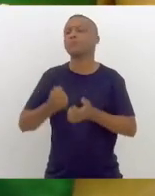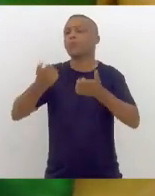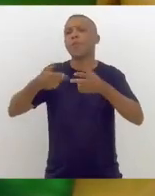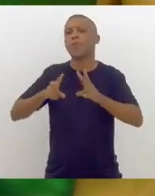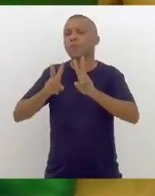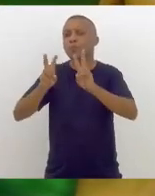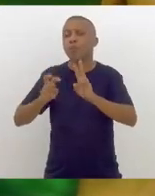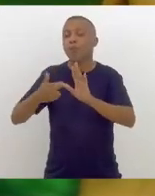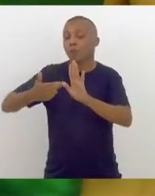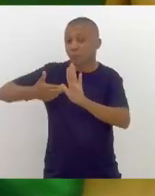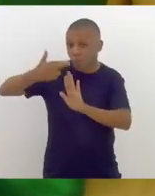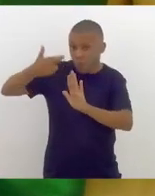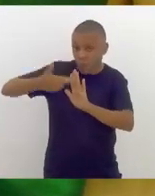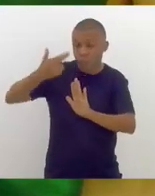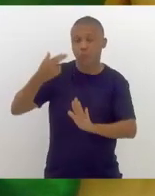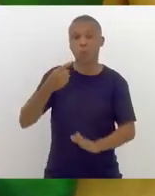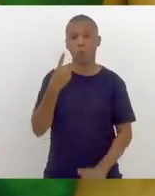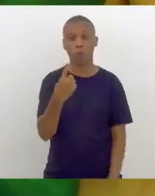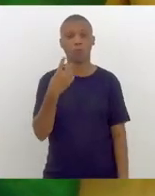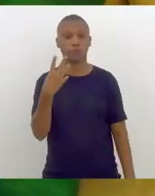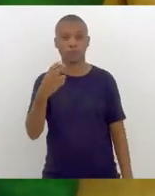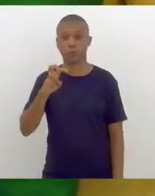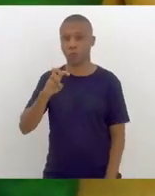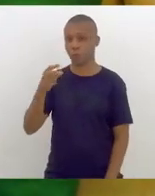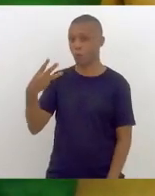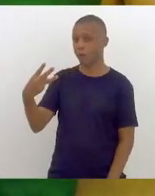um quatro cinco três